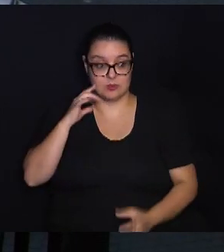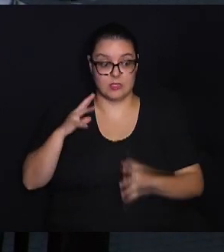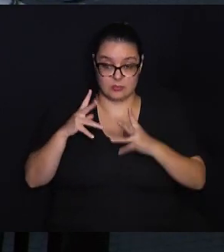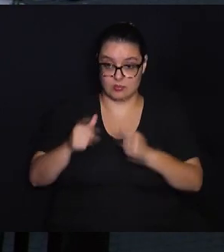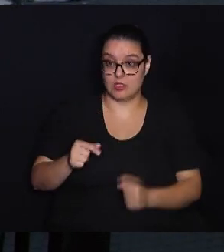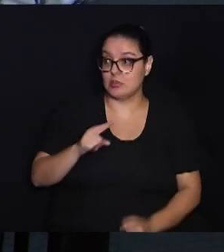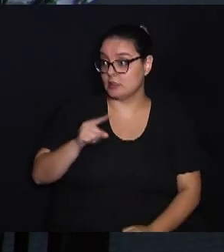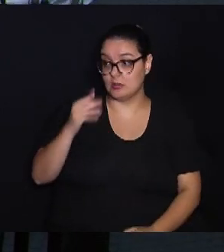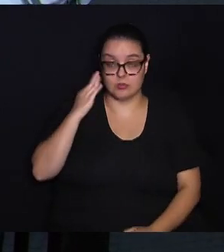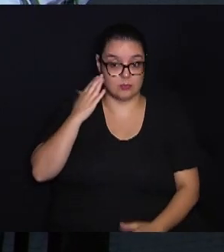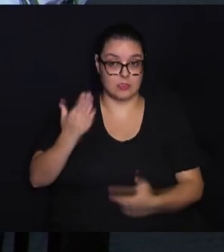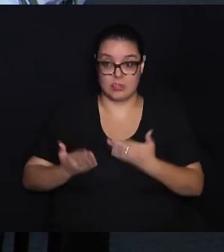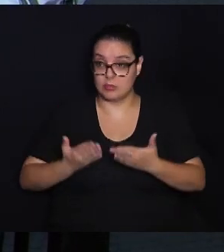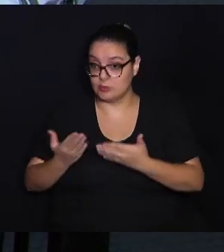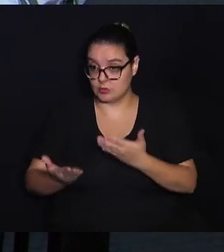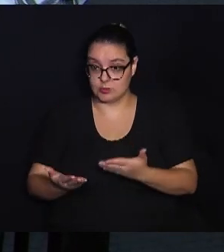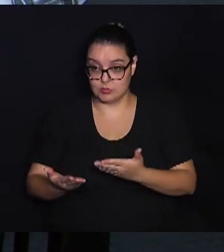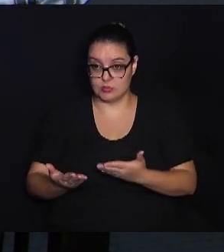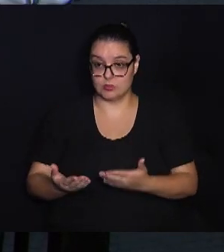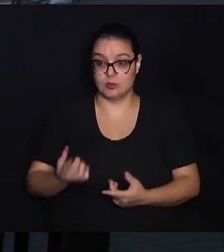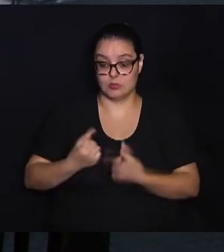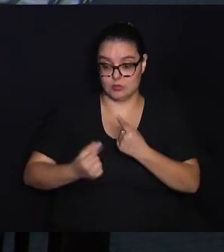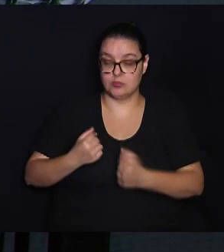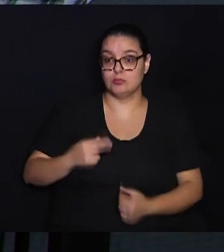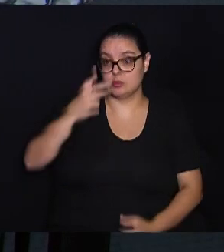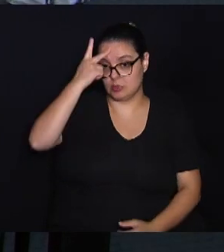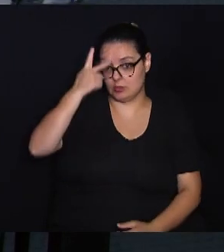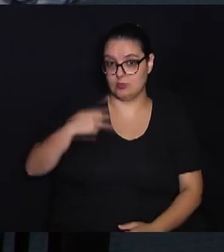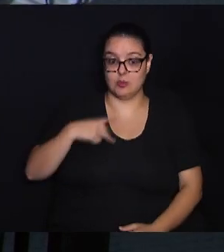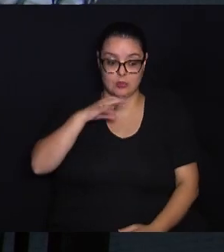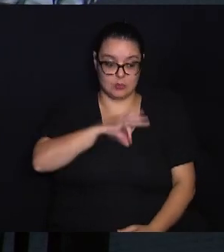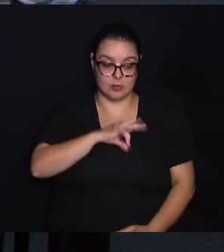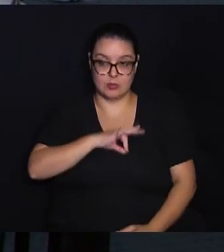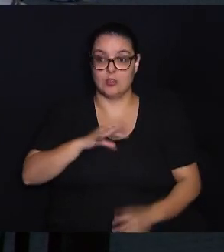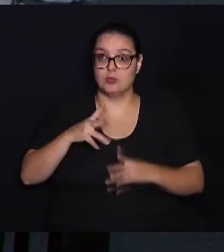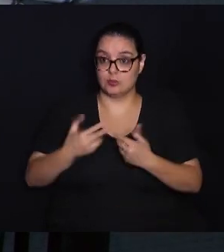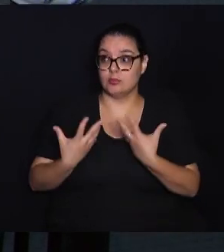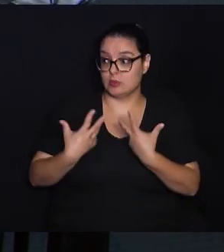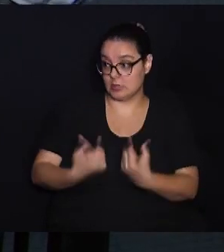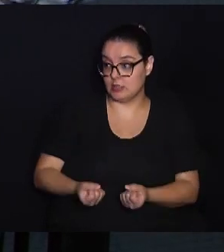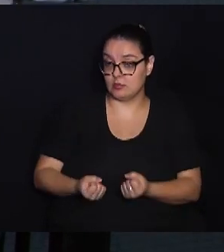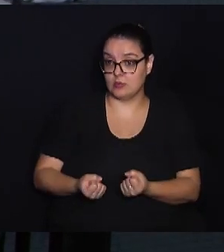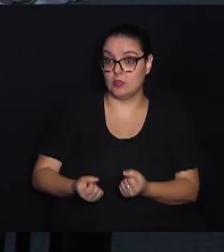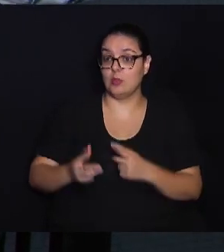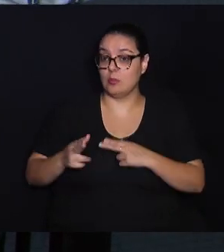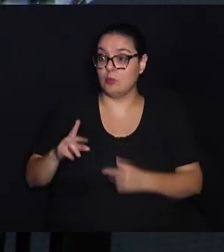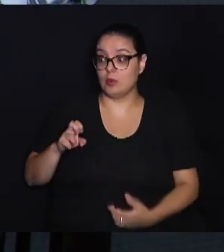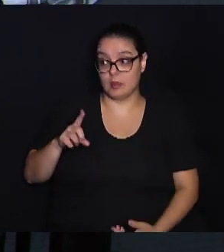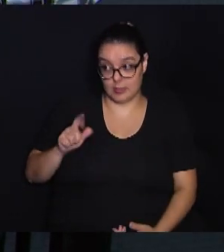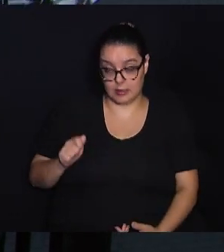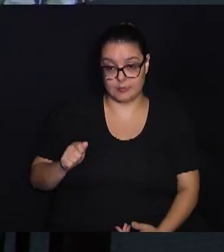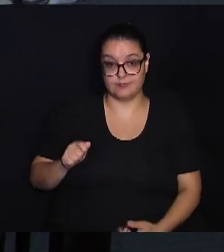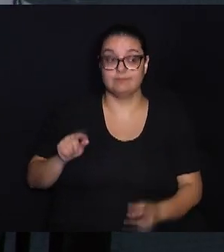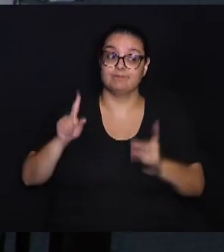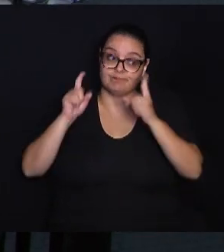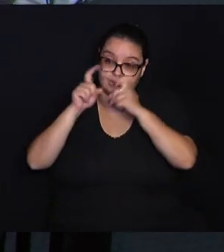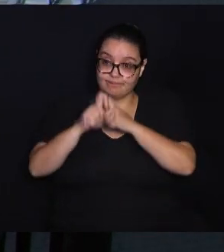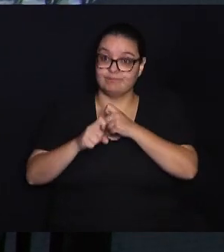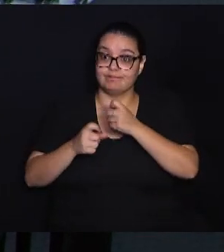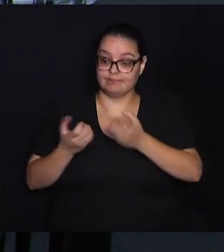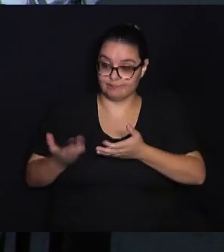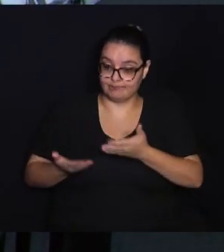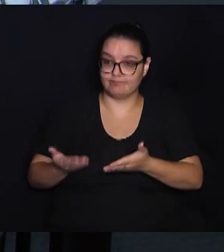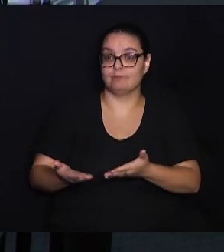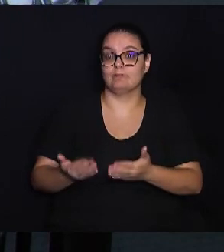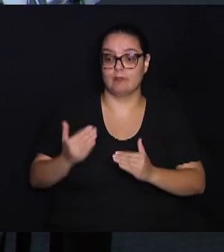forma geral, não souber lidar com o seu dinheiro, né, com o seu salário, com aquilo que ela recebe enquanto renda, fica difícil de